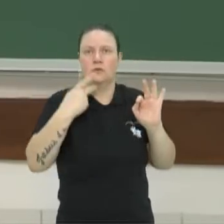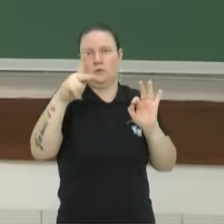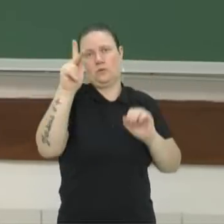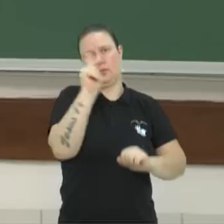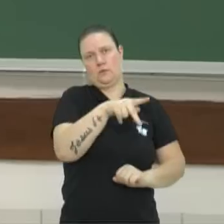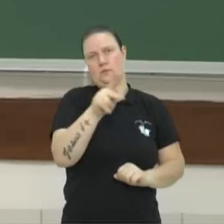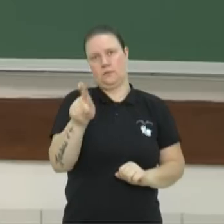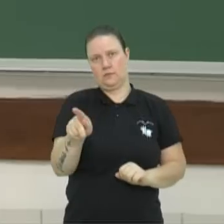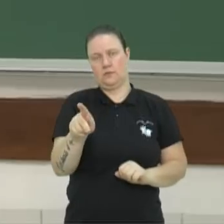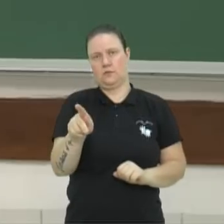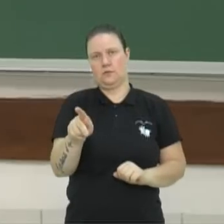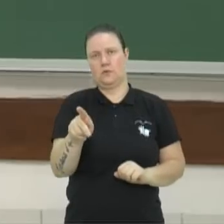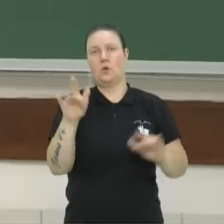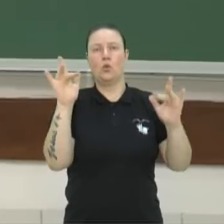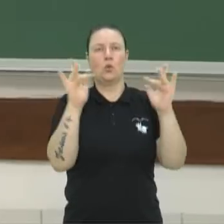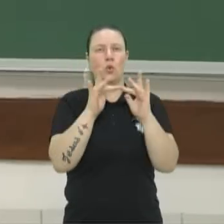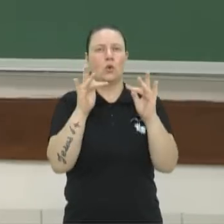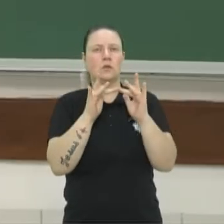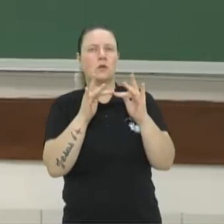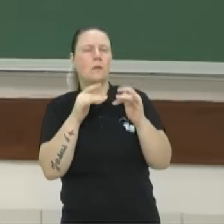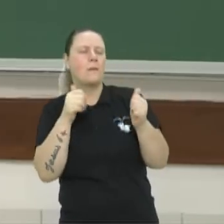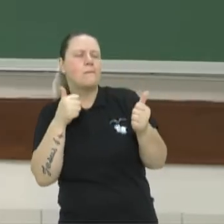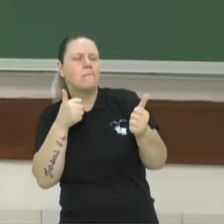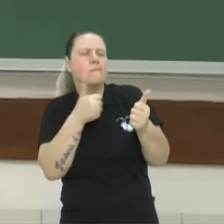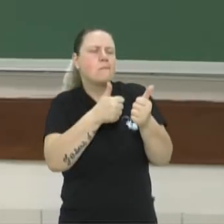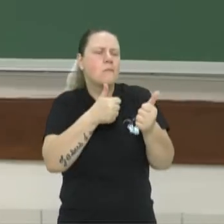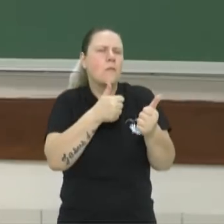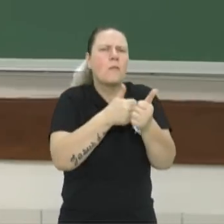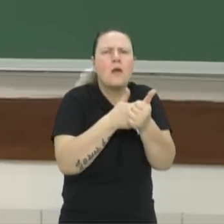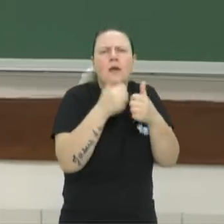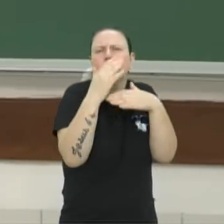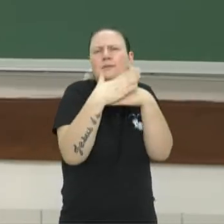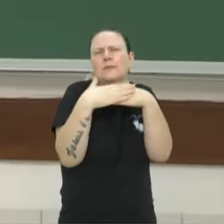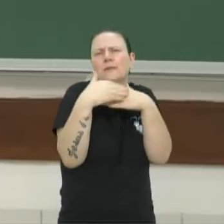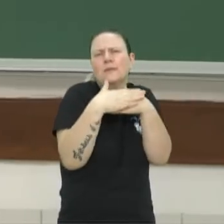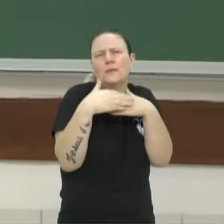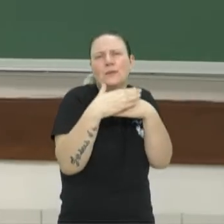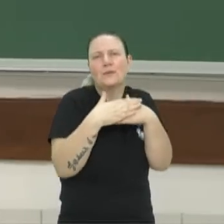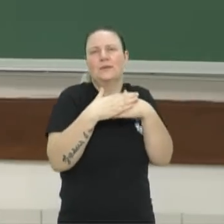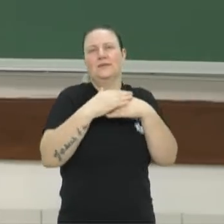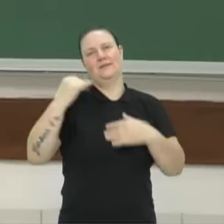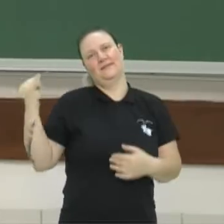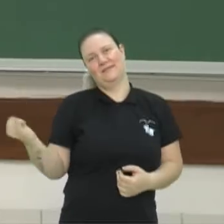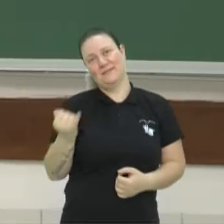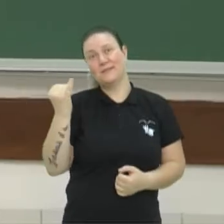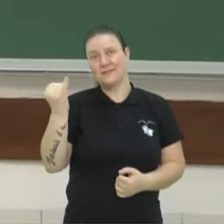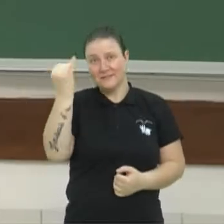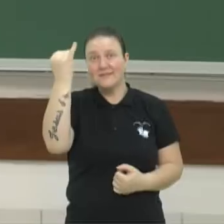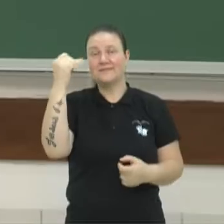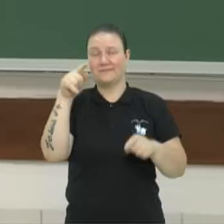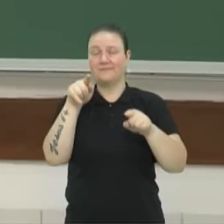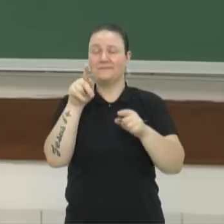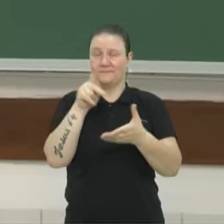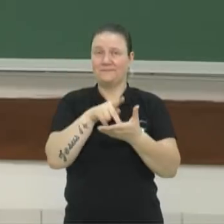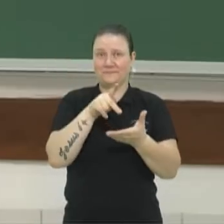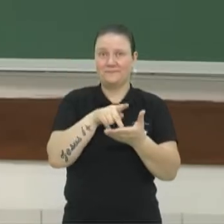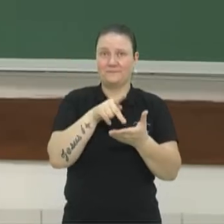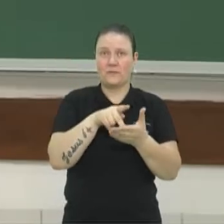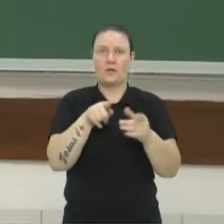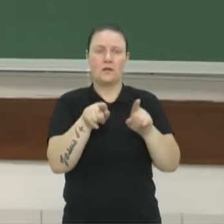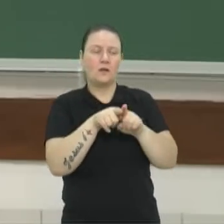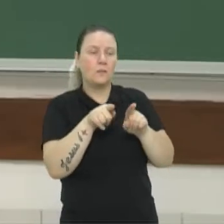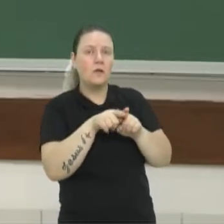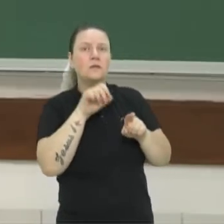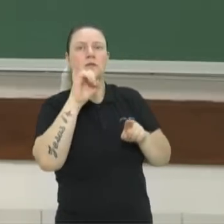turma. É aquele contato mais próximo, mais carinhoso. Então, esse contato é bem importante, você vai esclarecer as